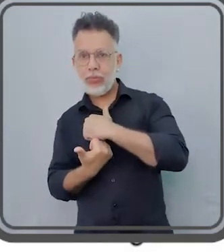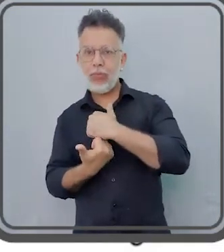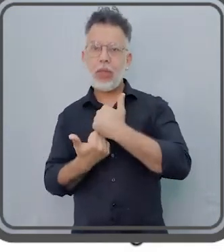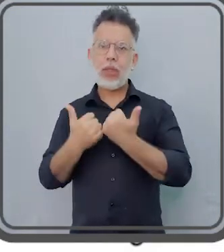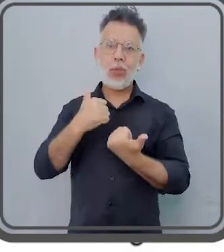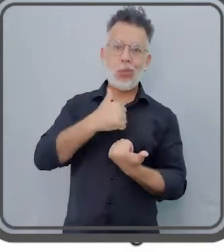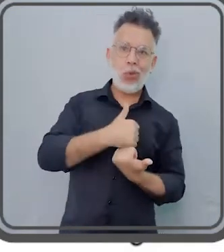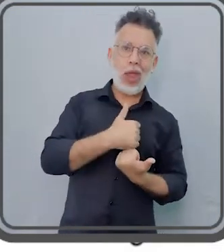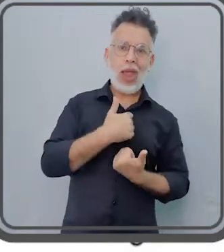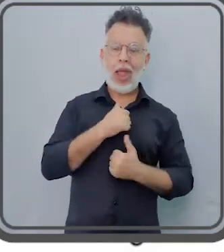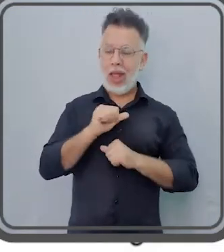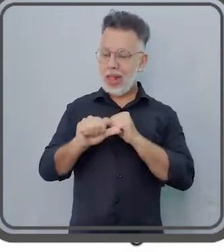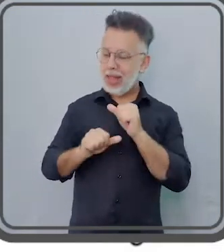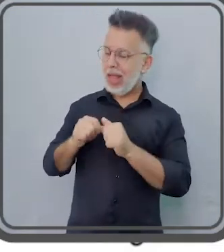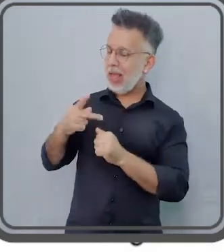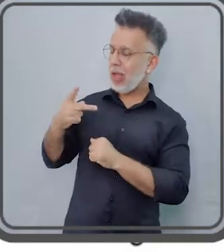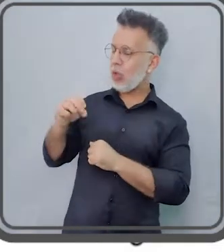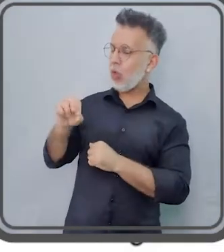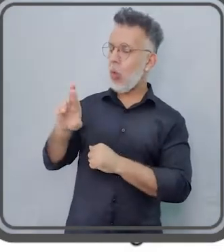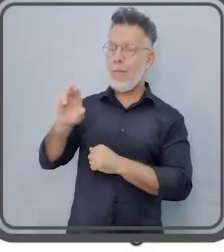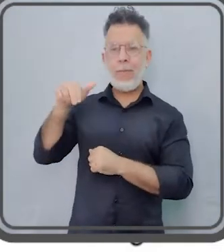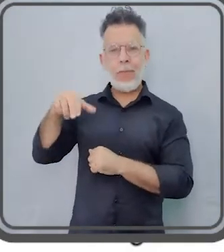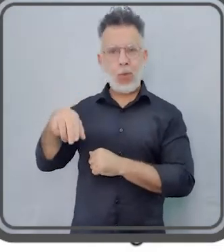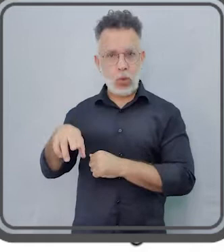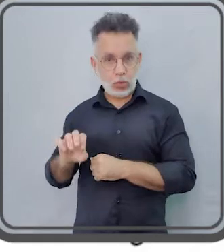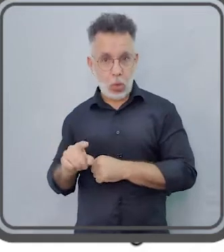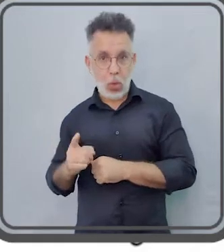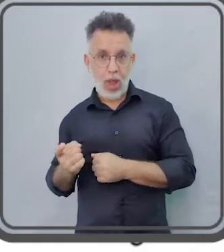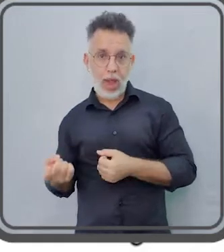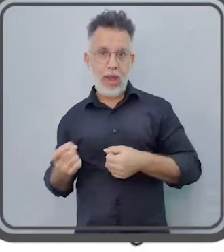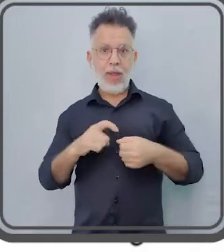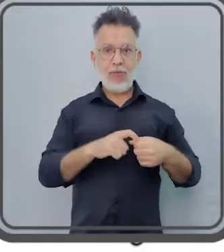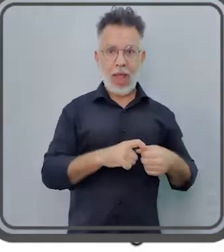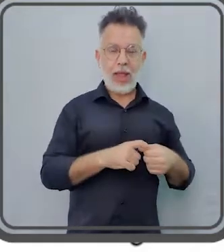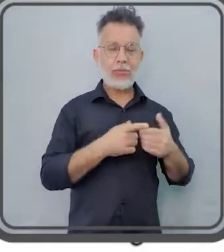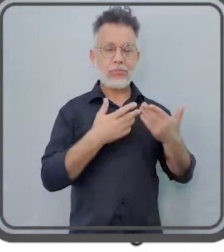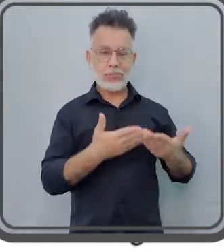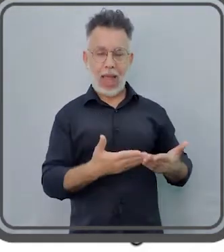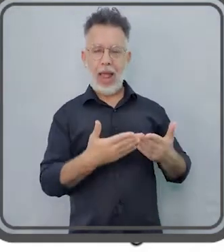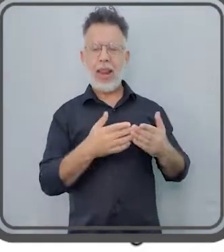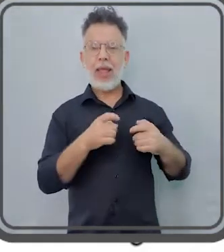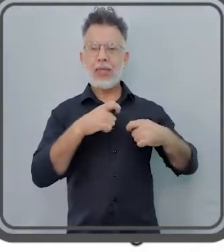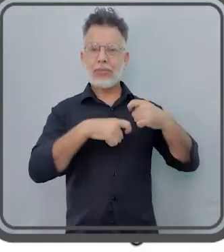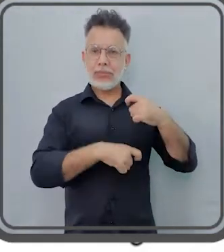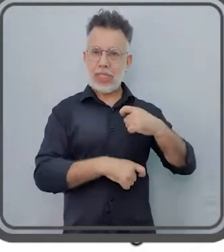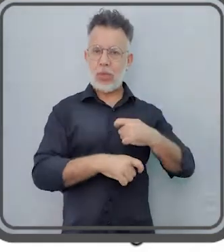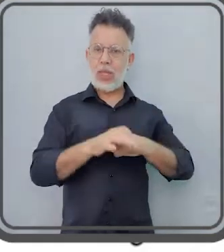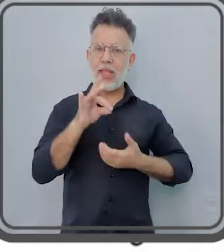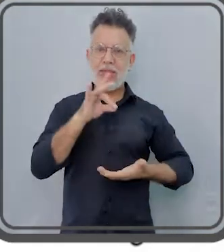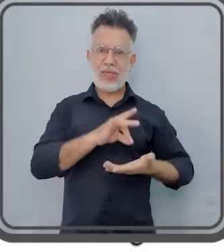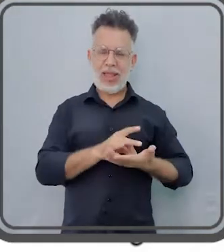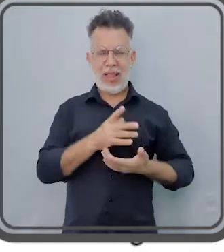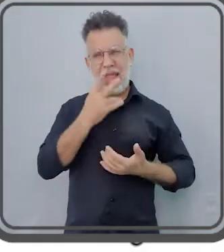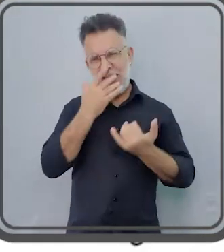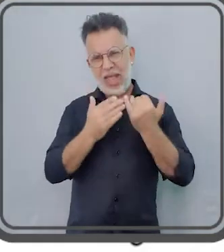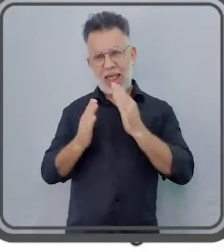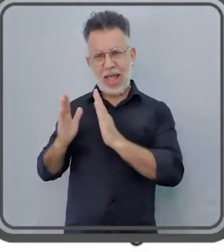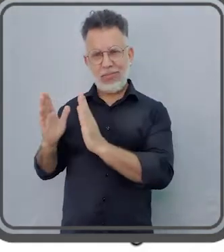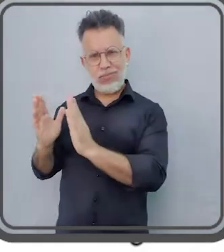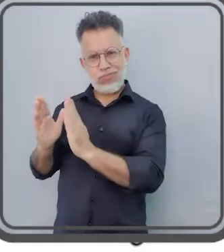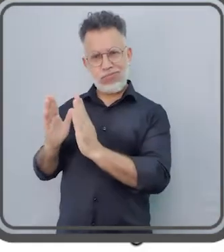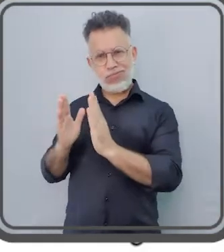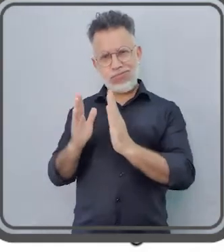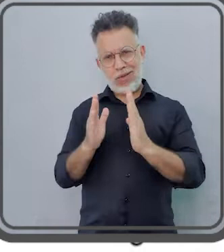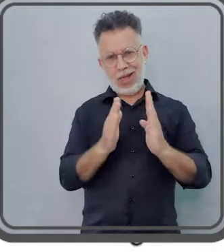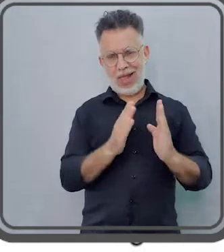tão, tão distante do que é, de fato, a sexualidade? Será que, assim, o caminho está na gente conseguir? Será que a gente está pronto explorar